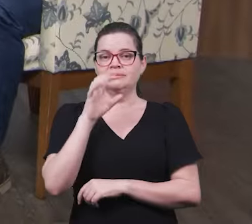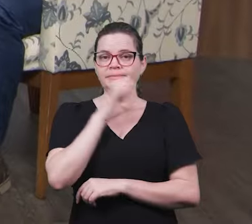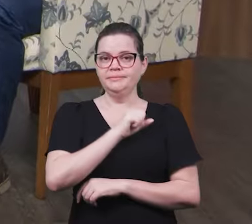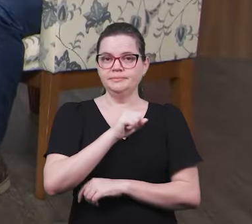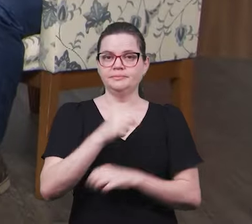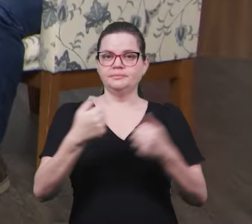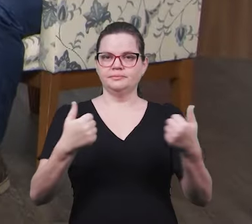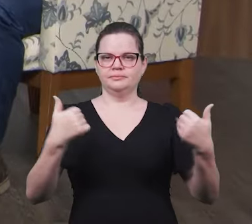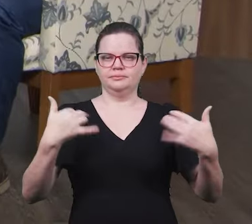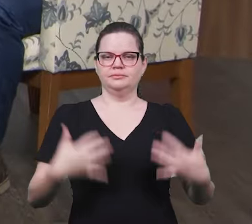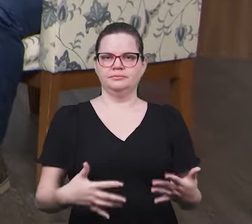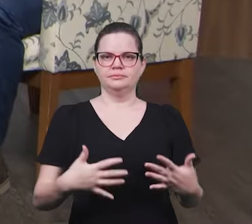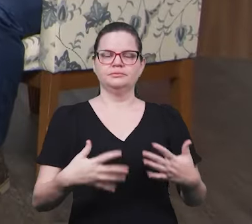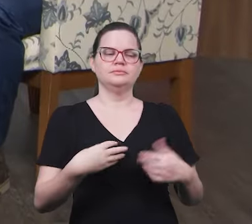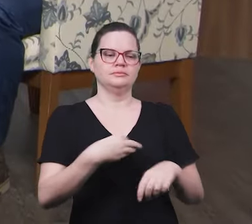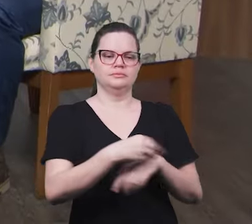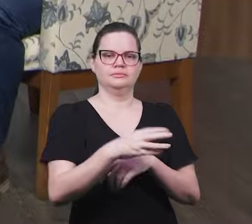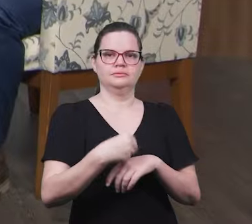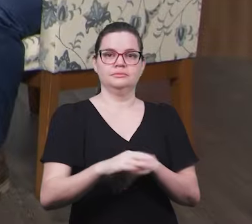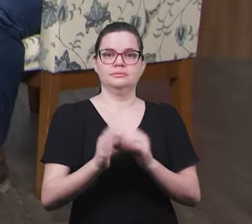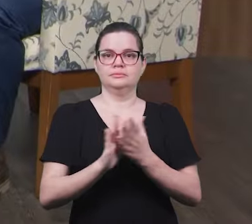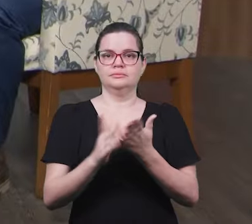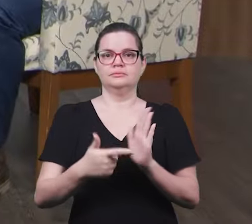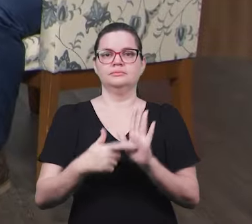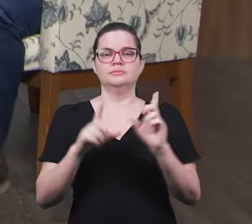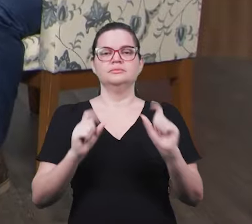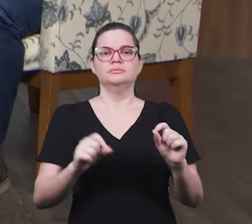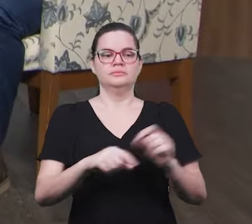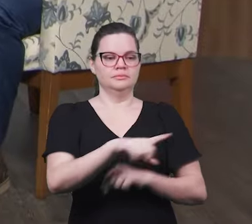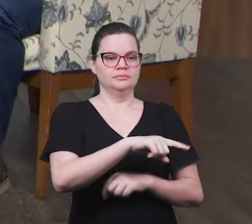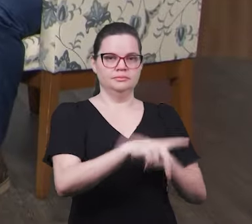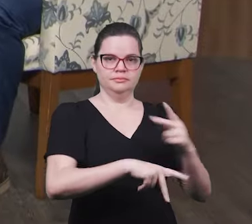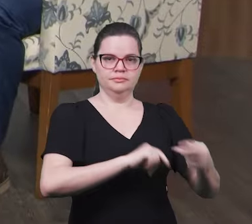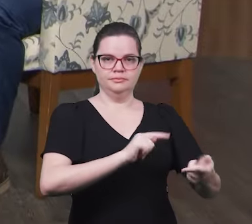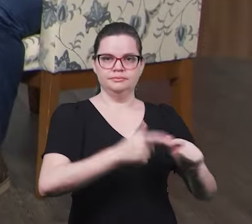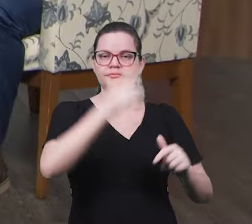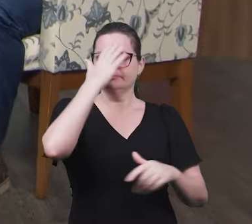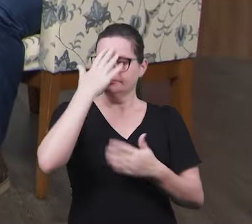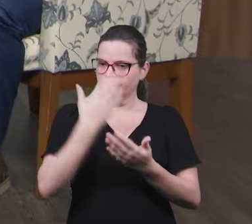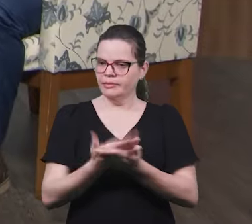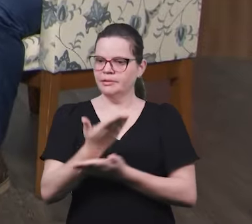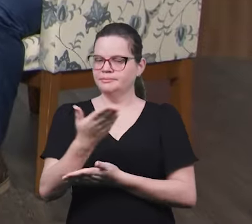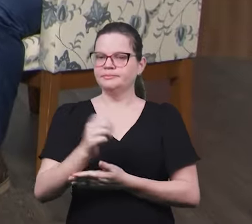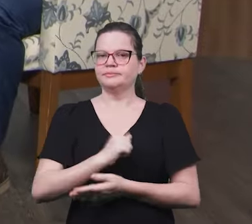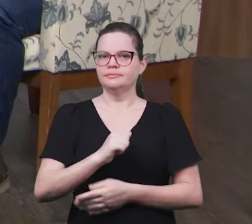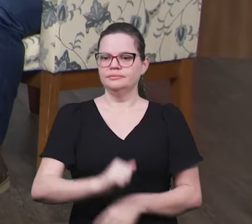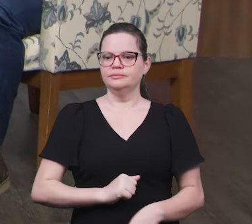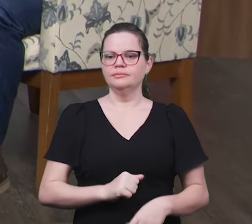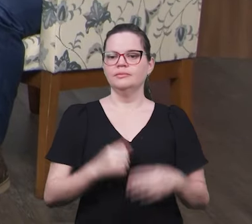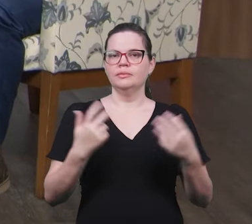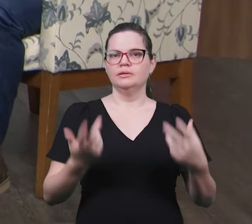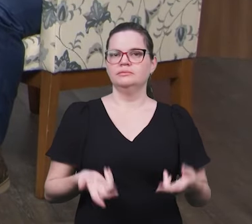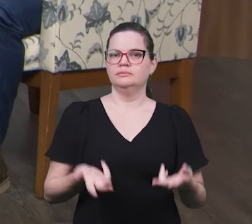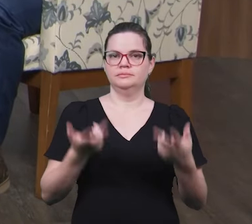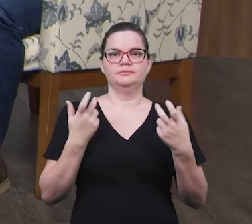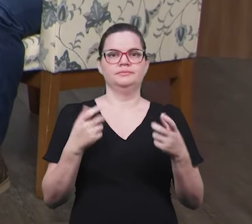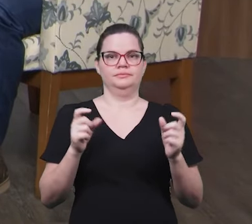exposição e a palavra diz o quê? E o povo creu e ouviram que o